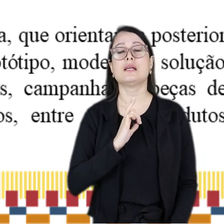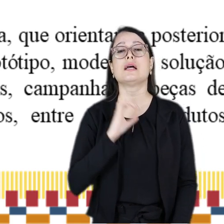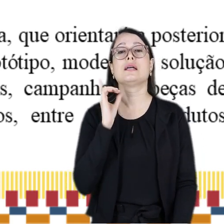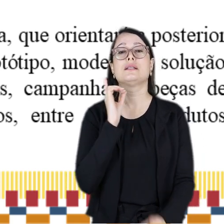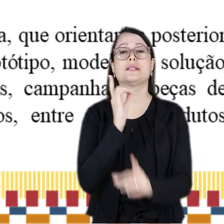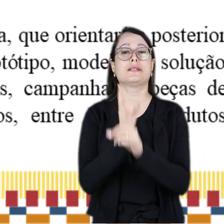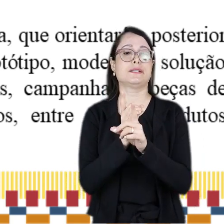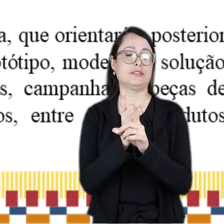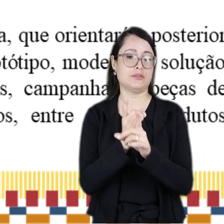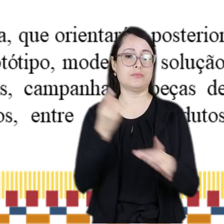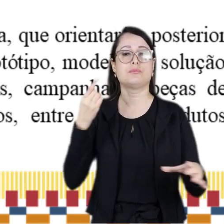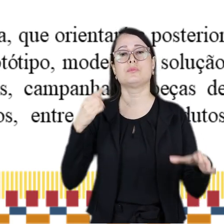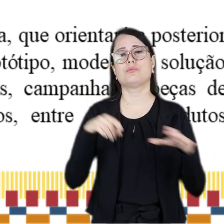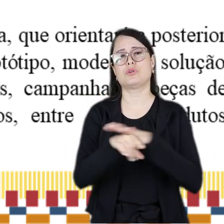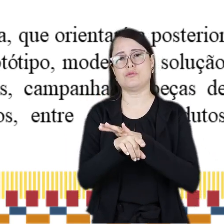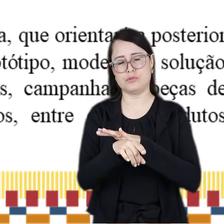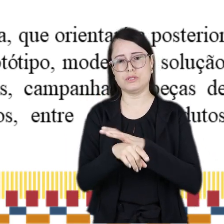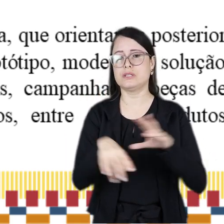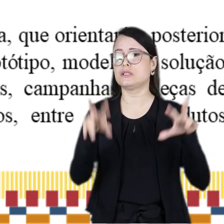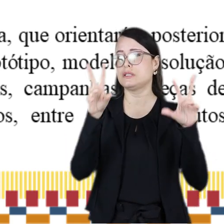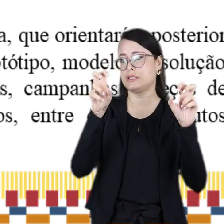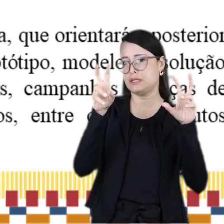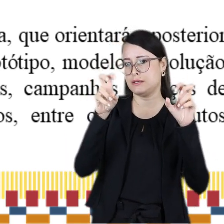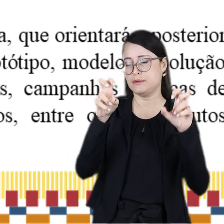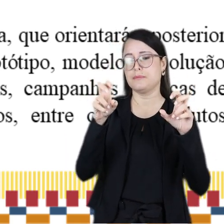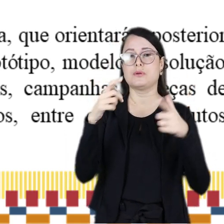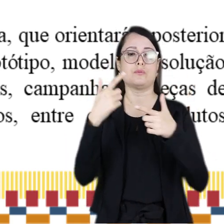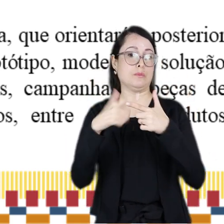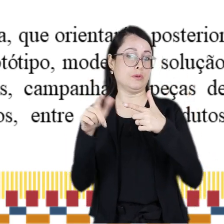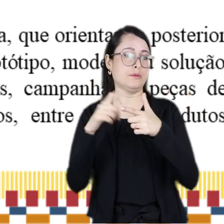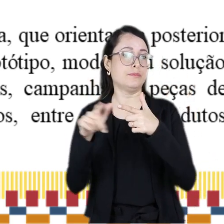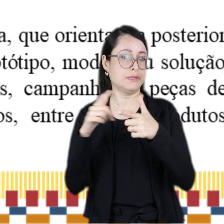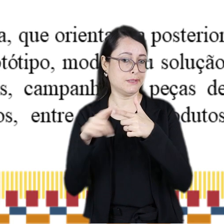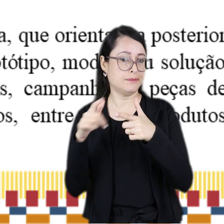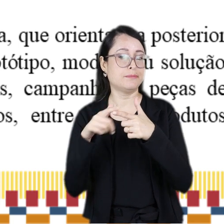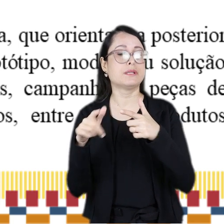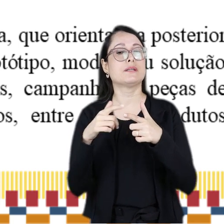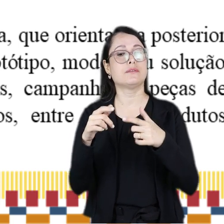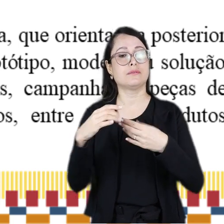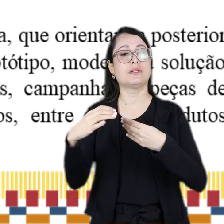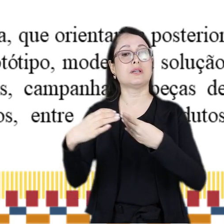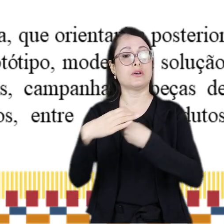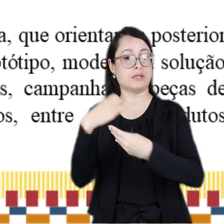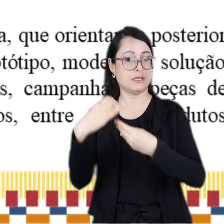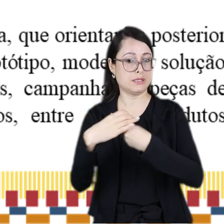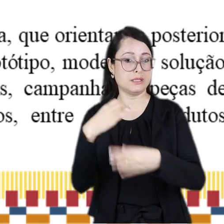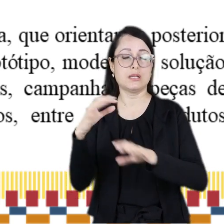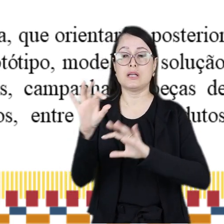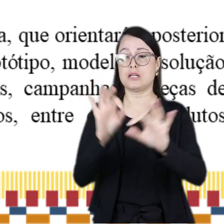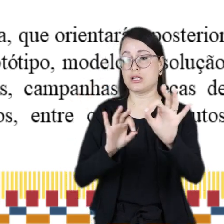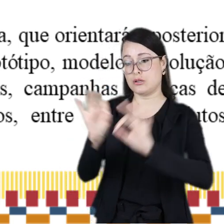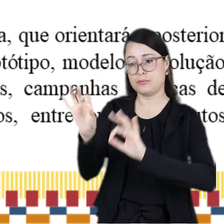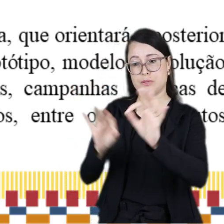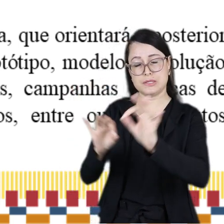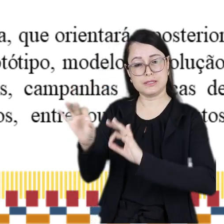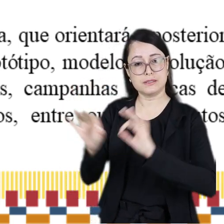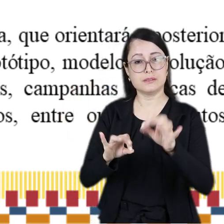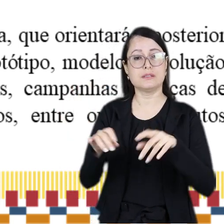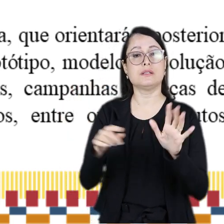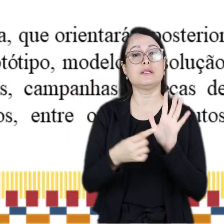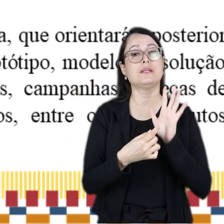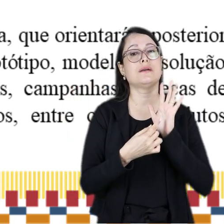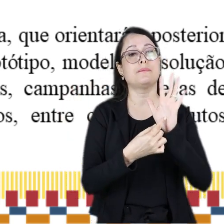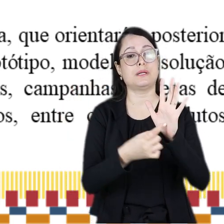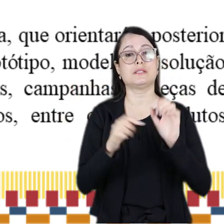aprofundamento de um tema, de um problema, né? Que orientará justamente posterior a elaboração e a apresentação e difusão de uma